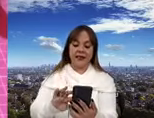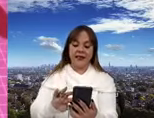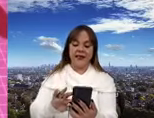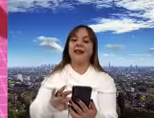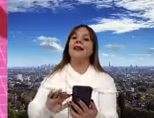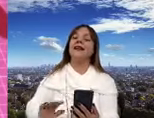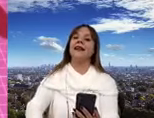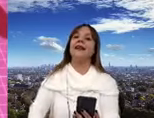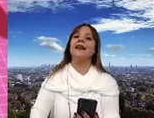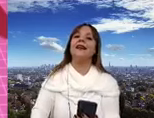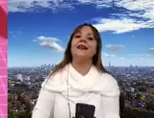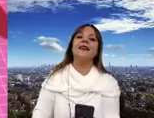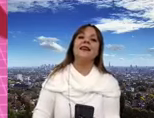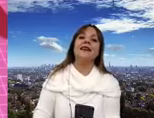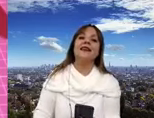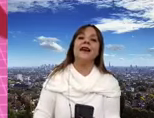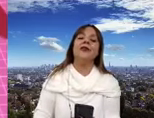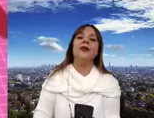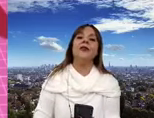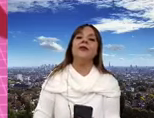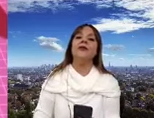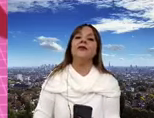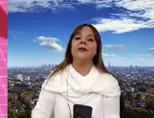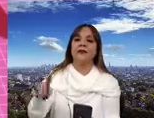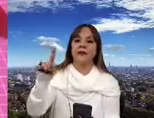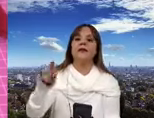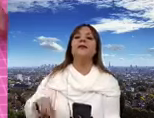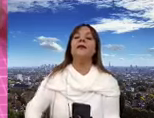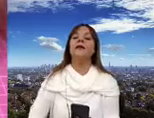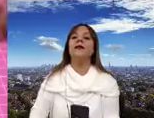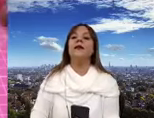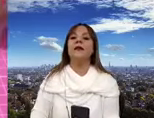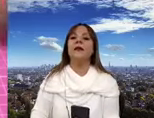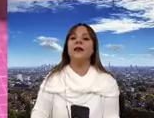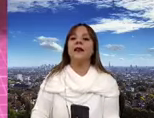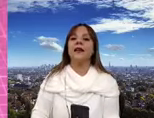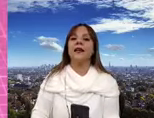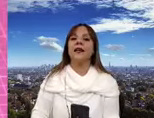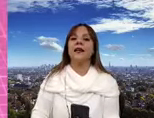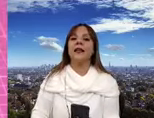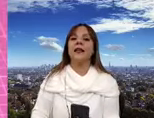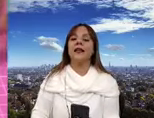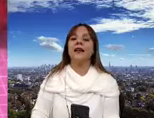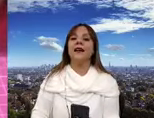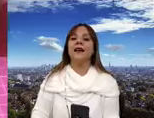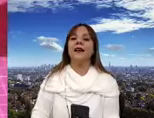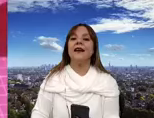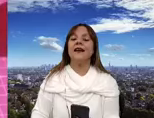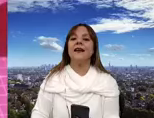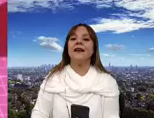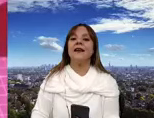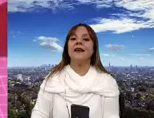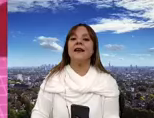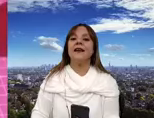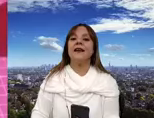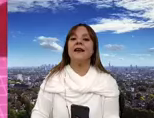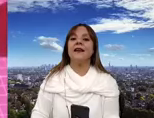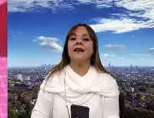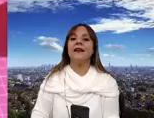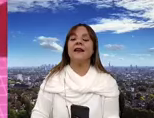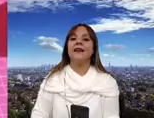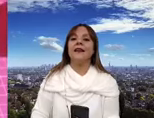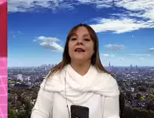pra ver onde que é? Deu, deu. Coloca aqui que é pra ficar da mesma altura. Então, é importante que